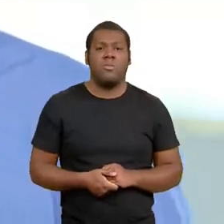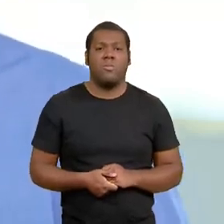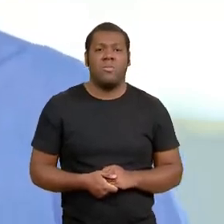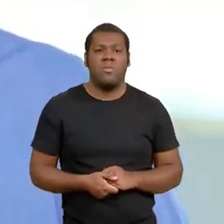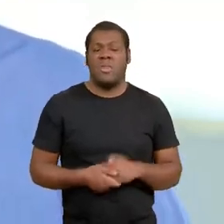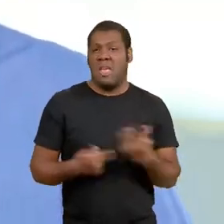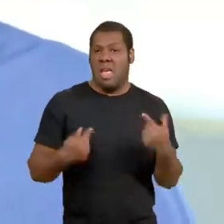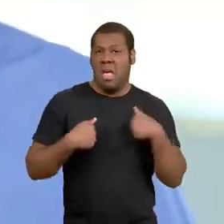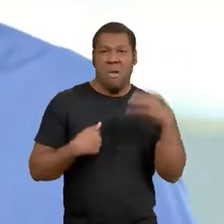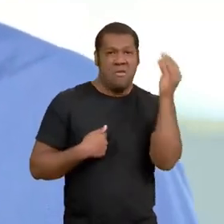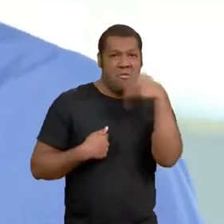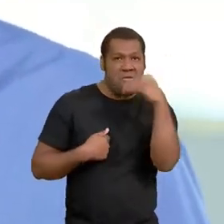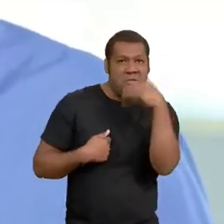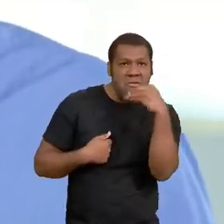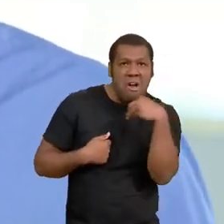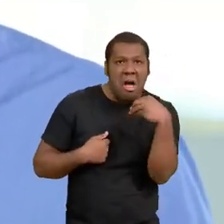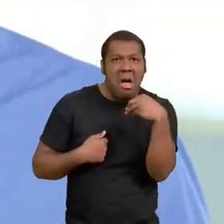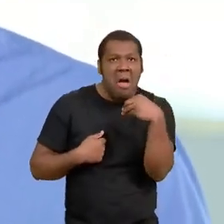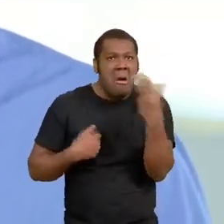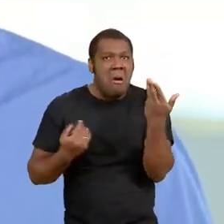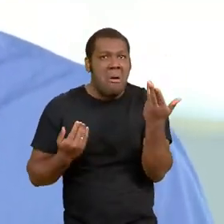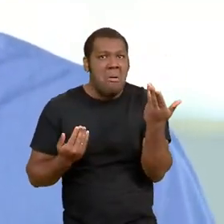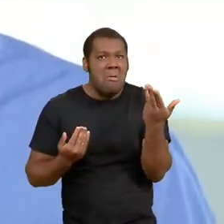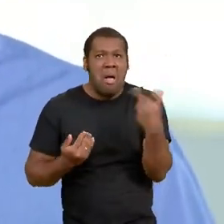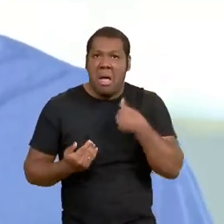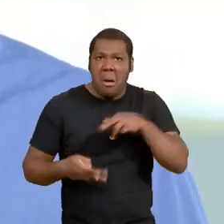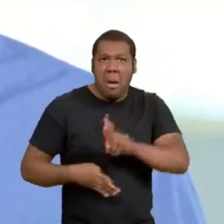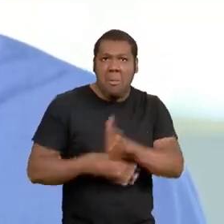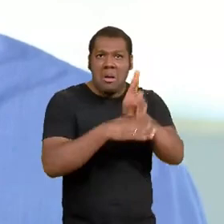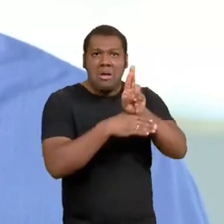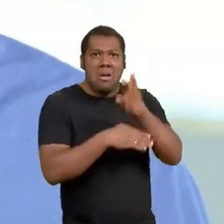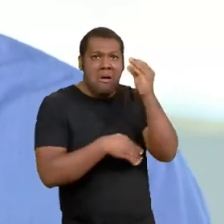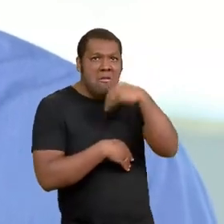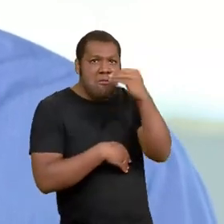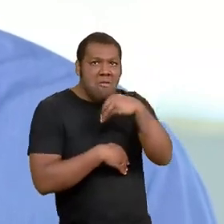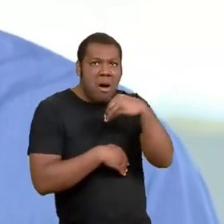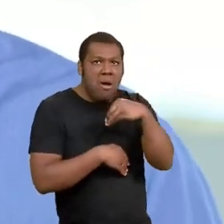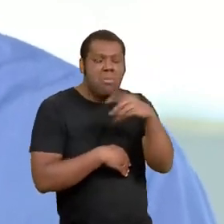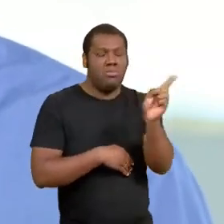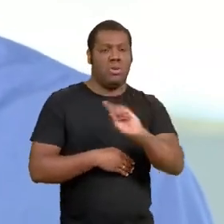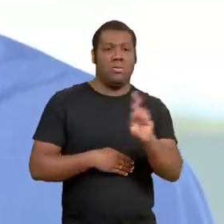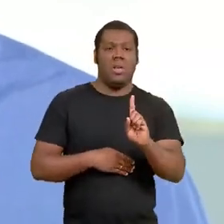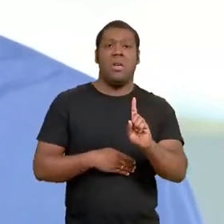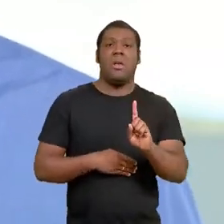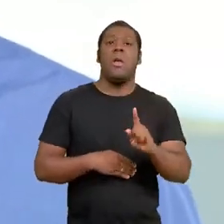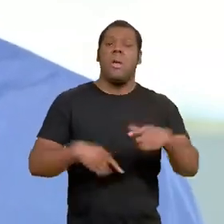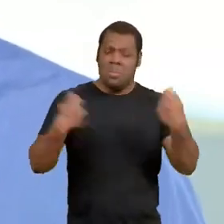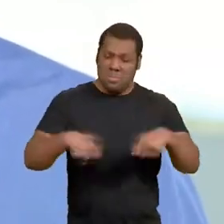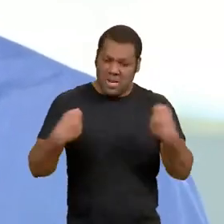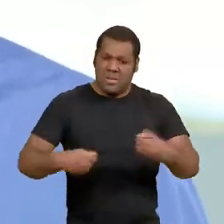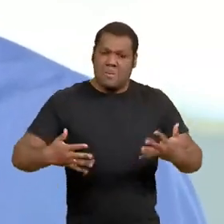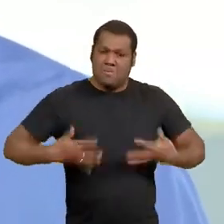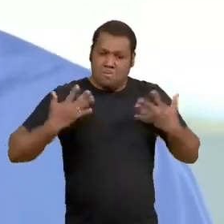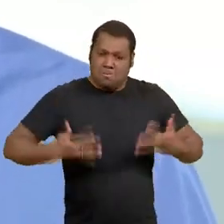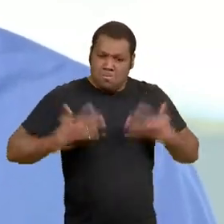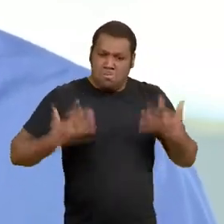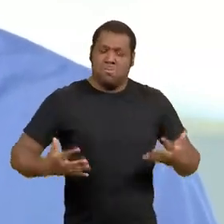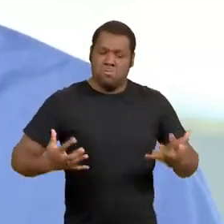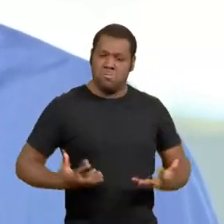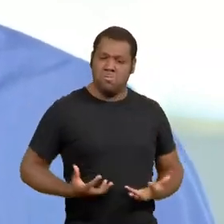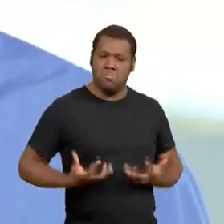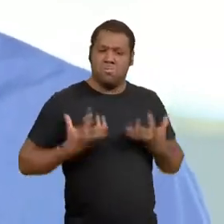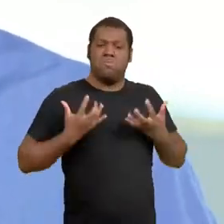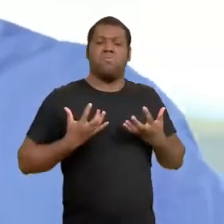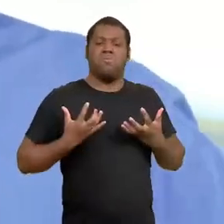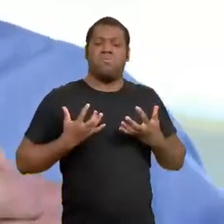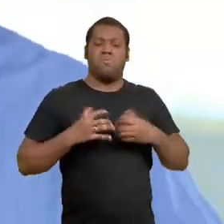pode passar, sabe, moleza. Então, eu tenho que estar sempre animado, sempre ativo, como diria o Celso Amorim, sempre